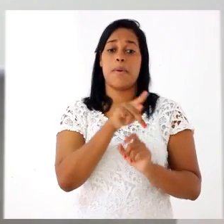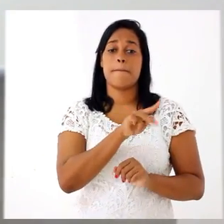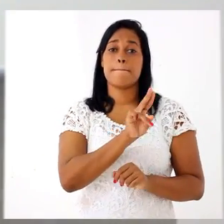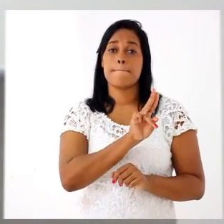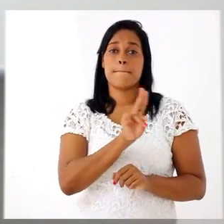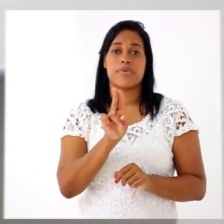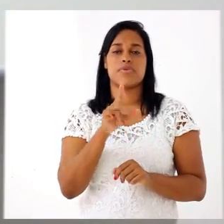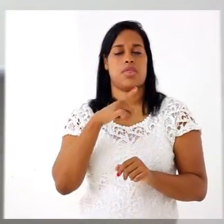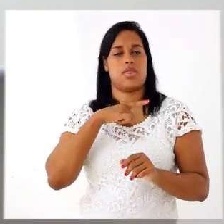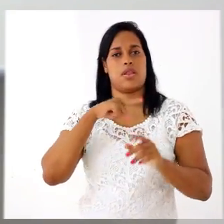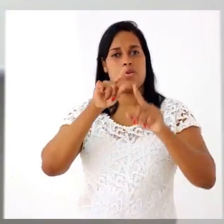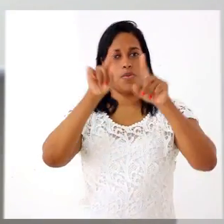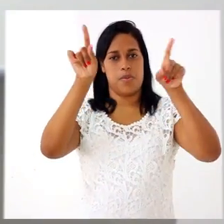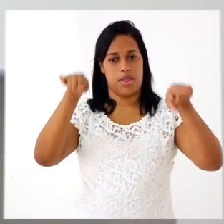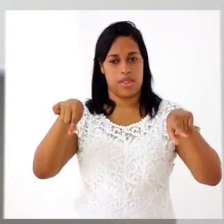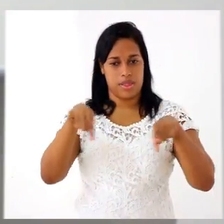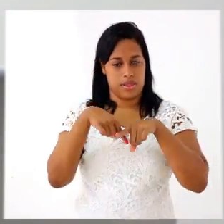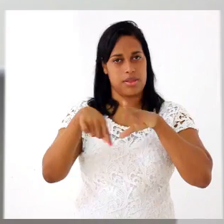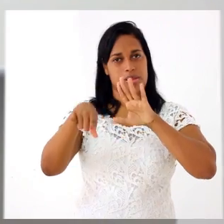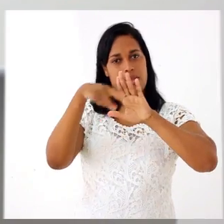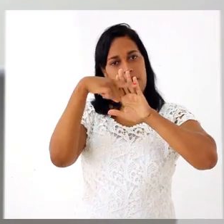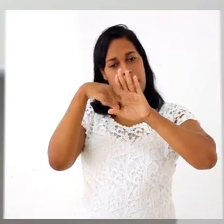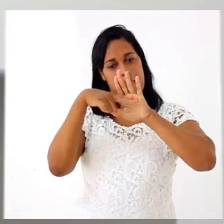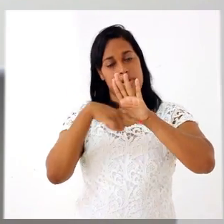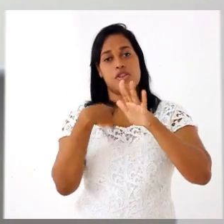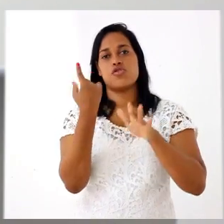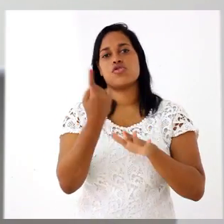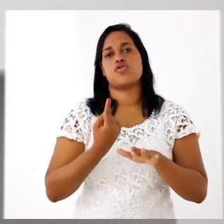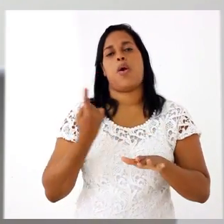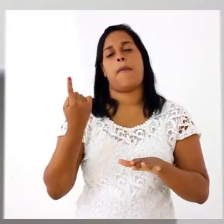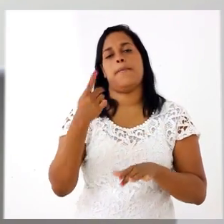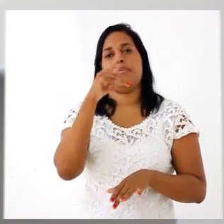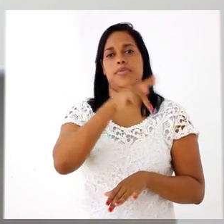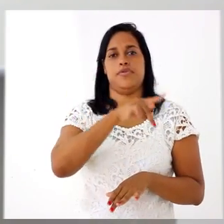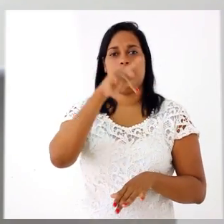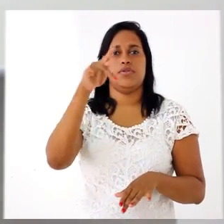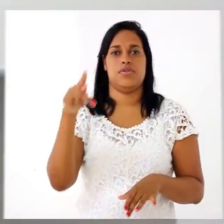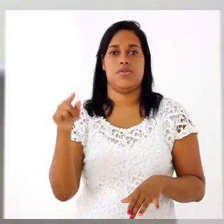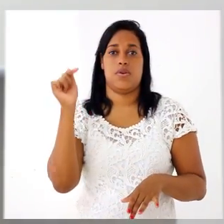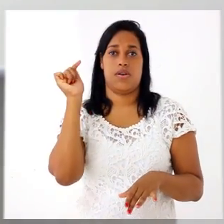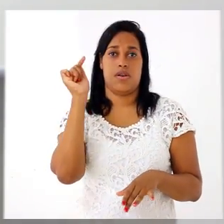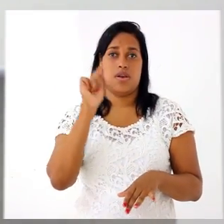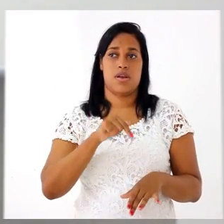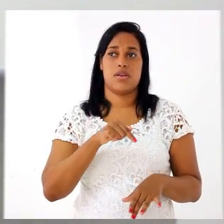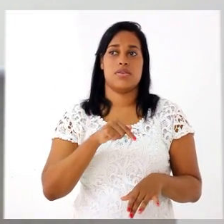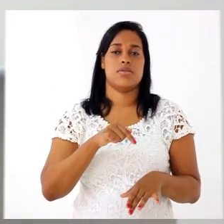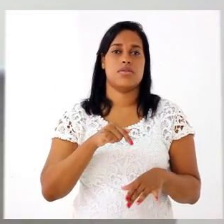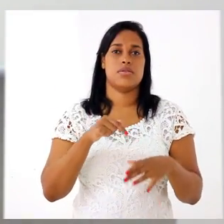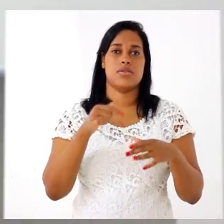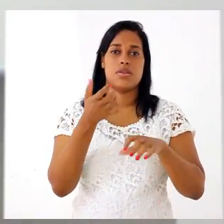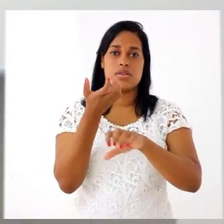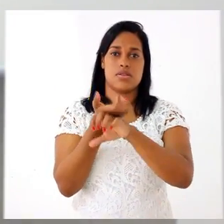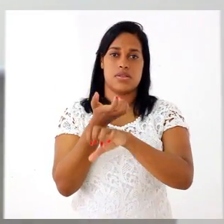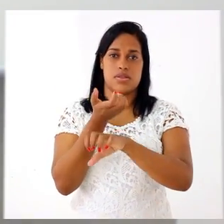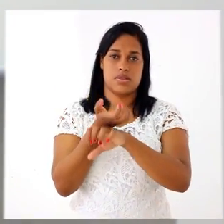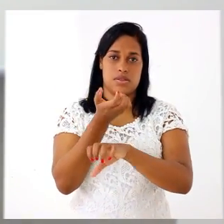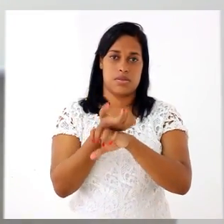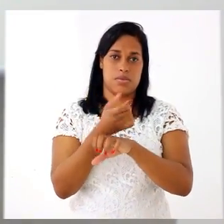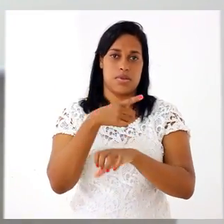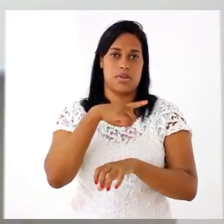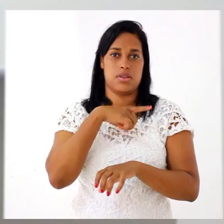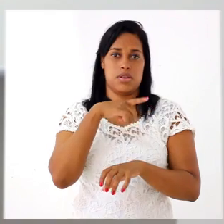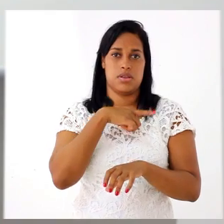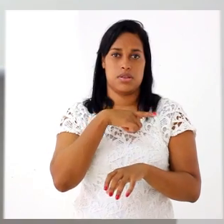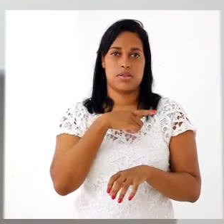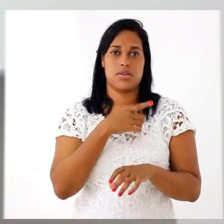uma tabela, né, do banco de dados só para professor. Então, nessa tabela entidade de disciplina, temos apenas o